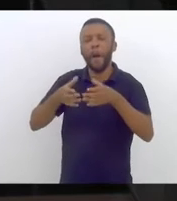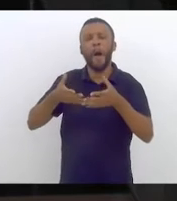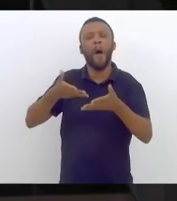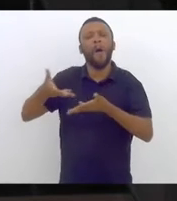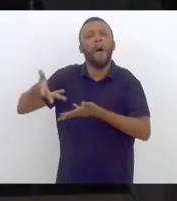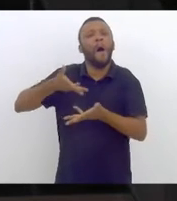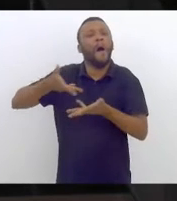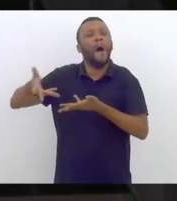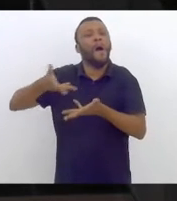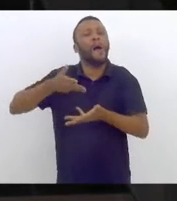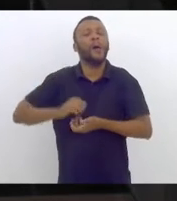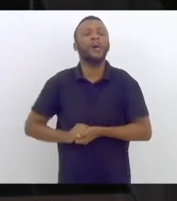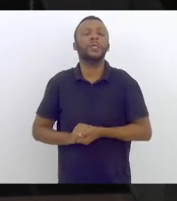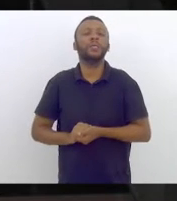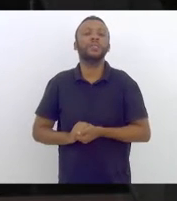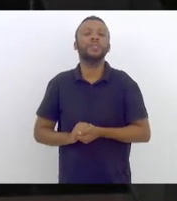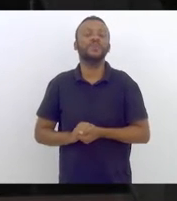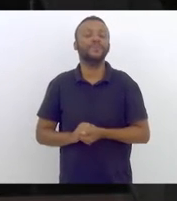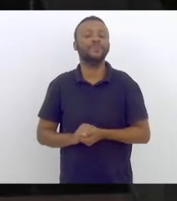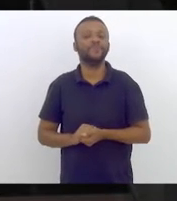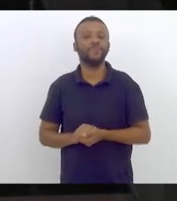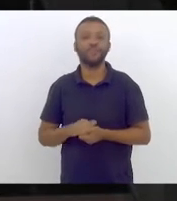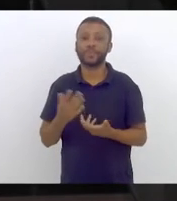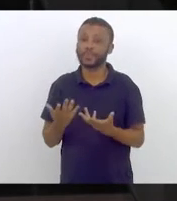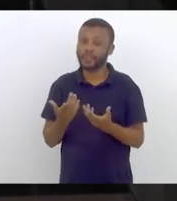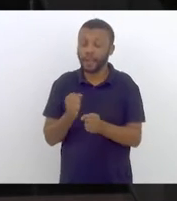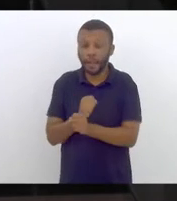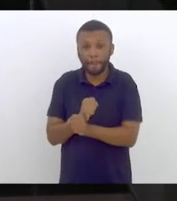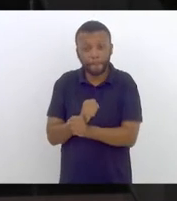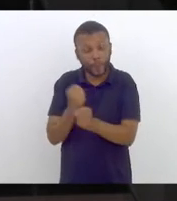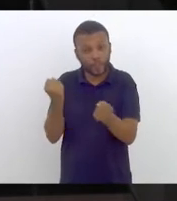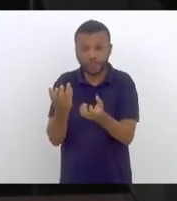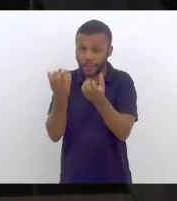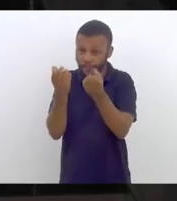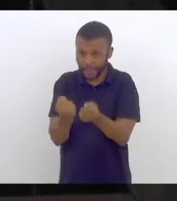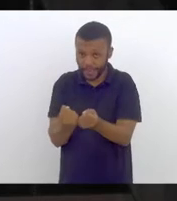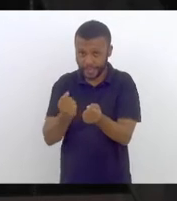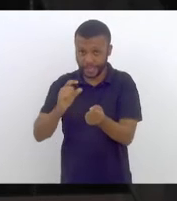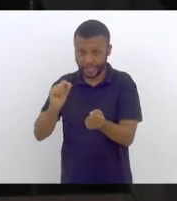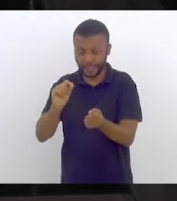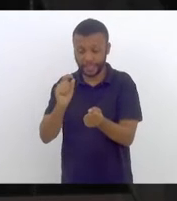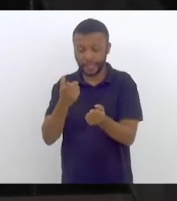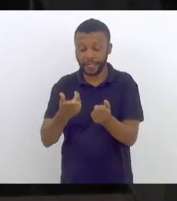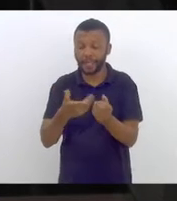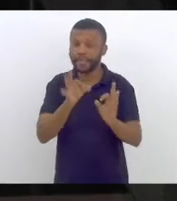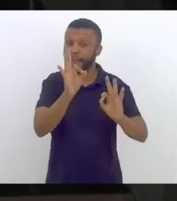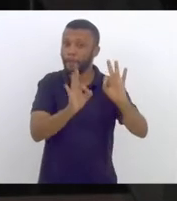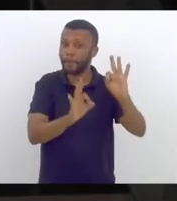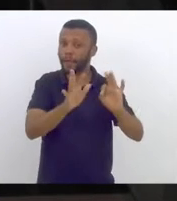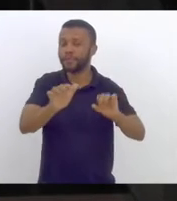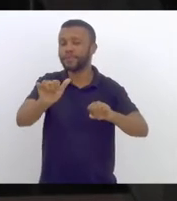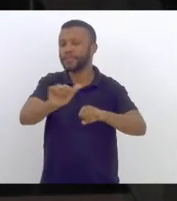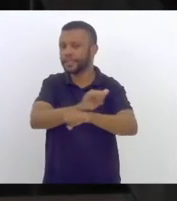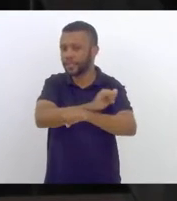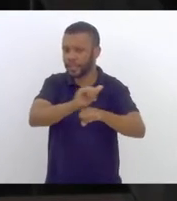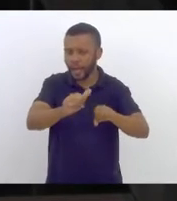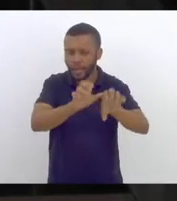E é inconcebível que não tenha nesse plano estratégico, que não